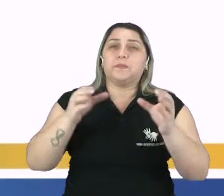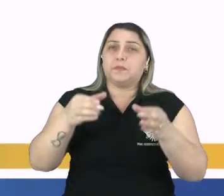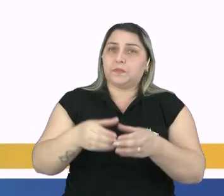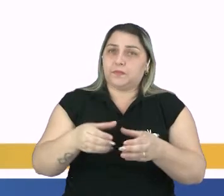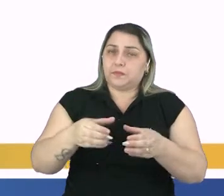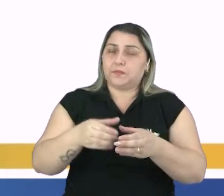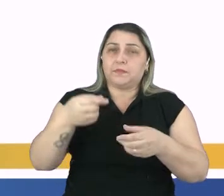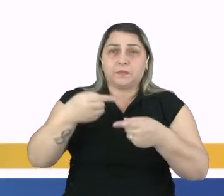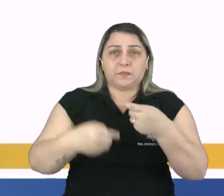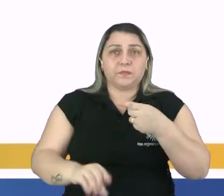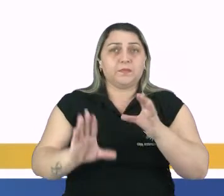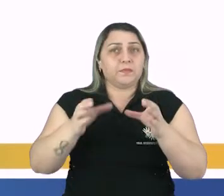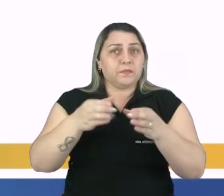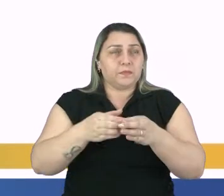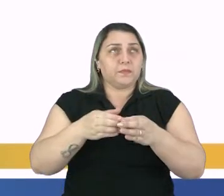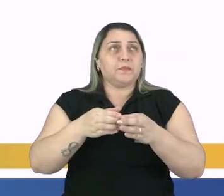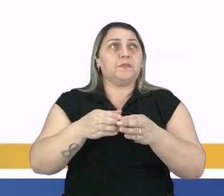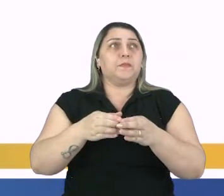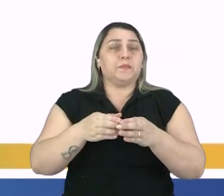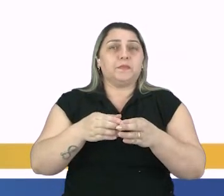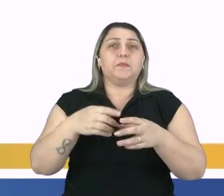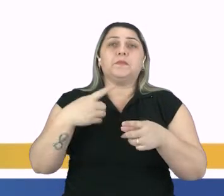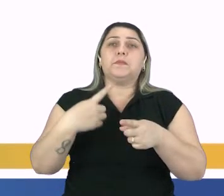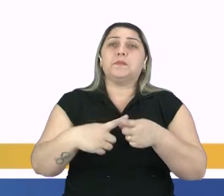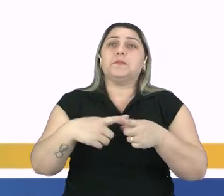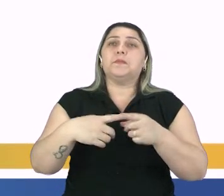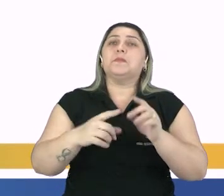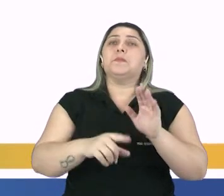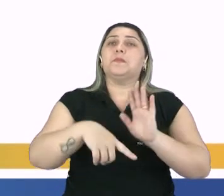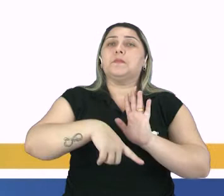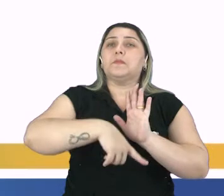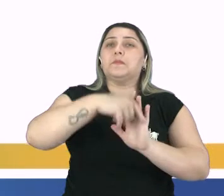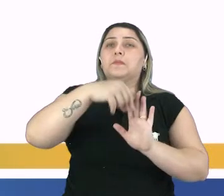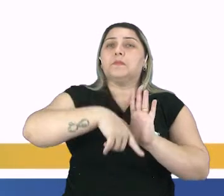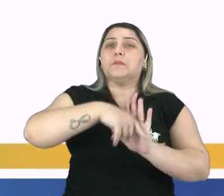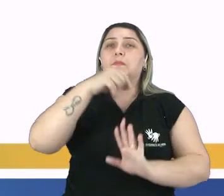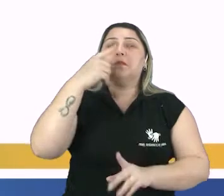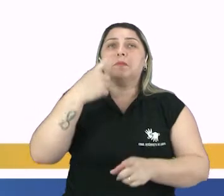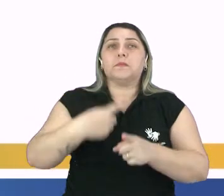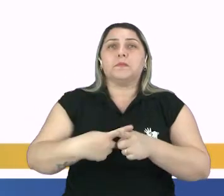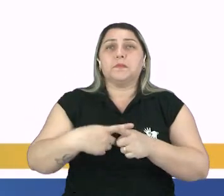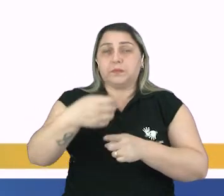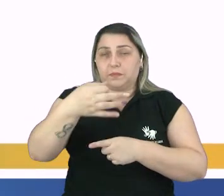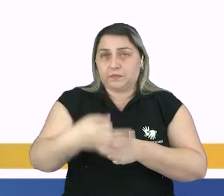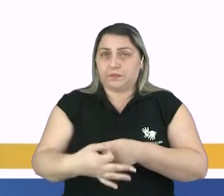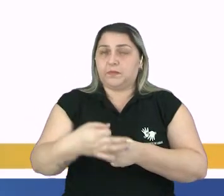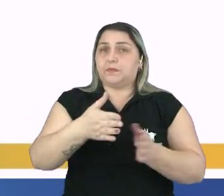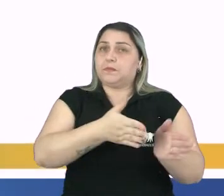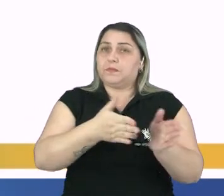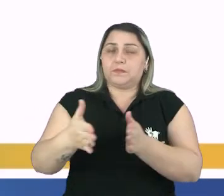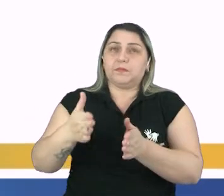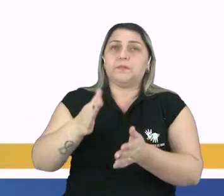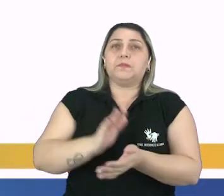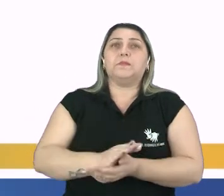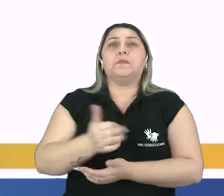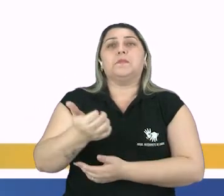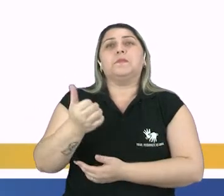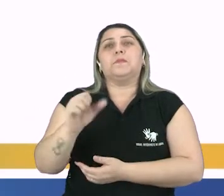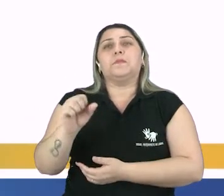estavam impedidos de votar, inclusive pela nossa Constituição, certo? A Constituição desse período, que é a Constituição